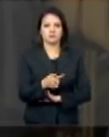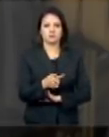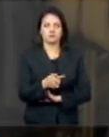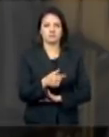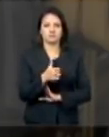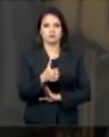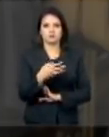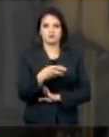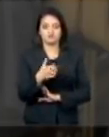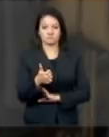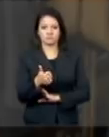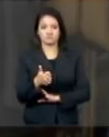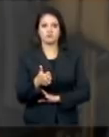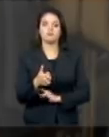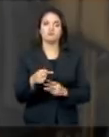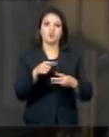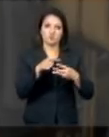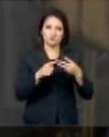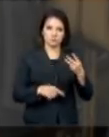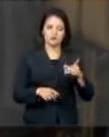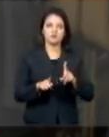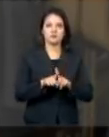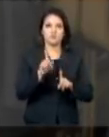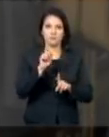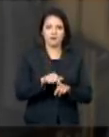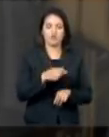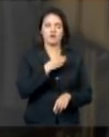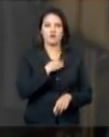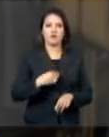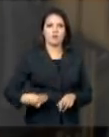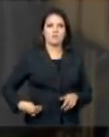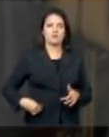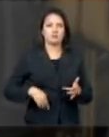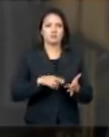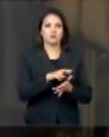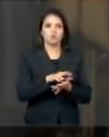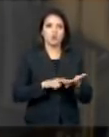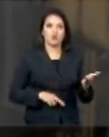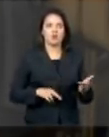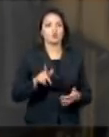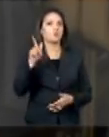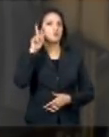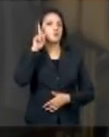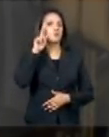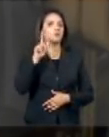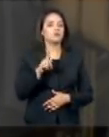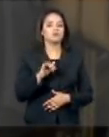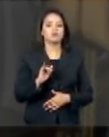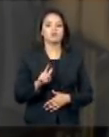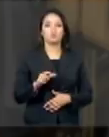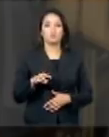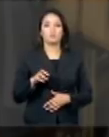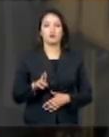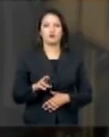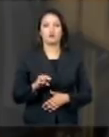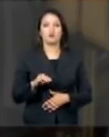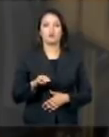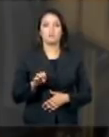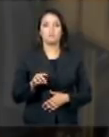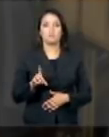11 todos também da relatoria da relatoria do eminente ministro gilmar mendes excelências